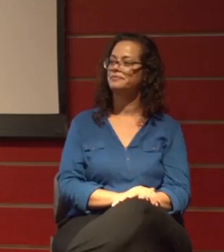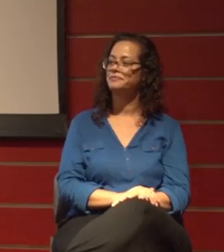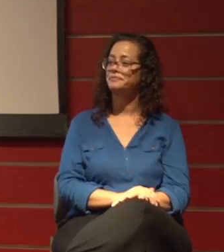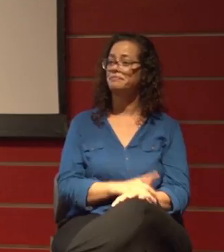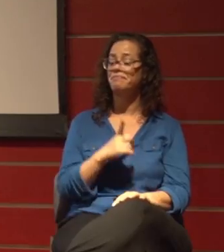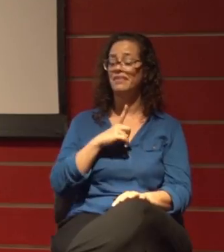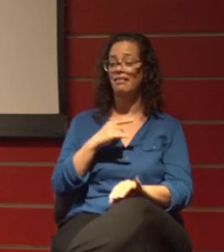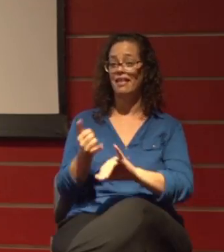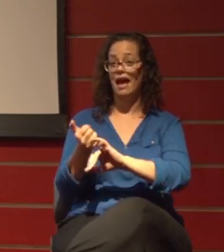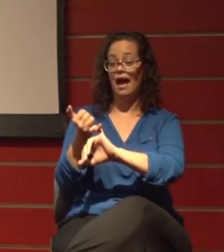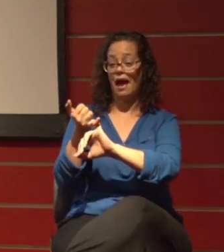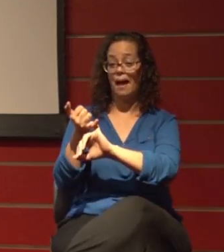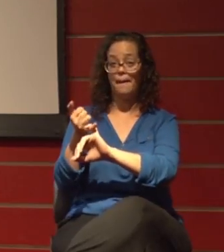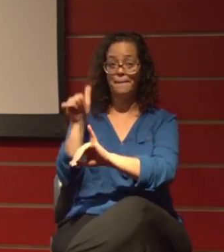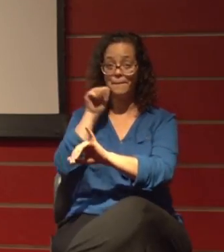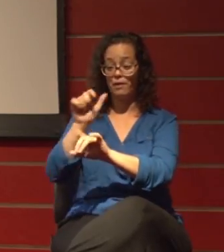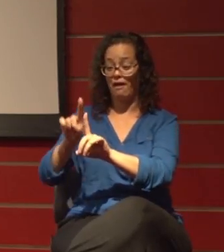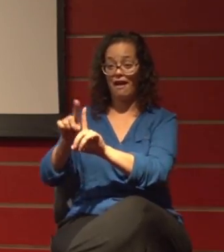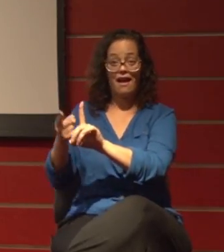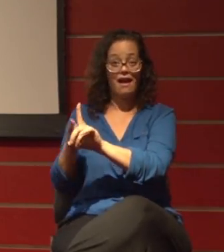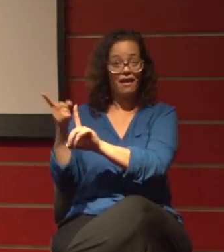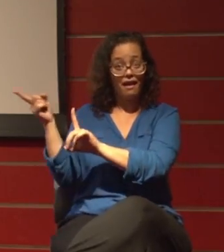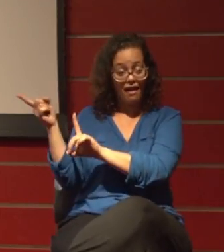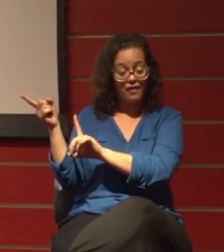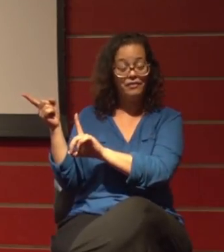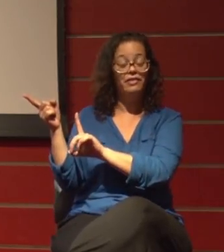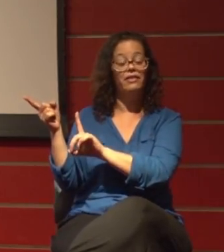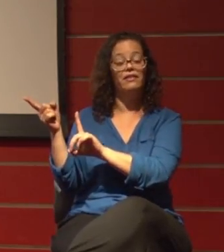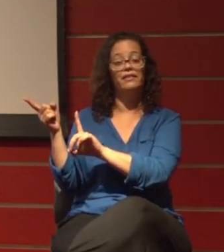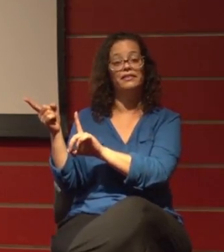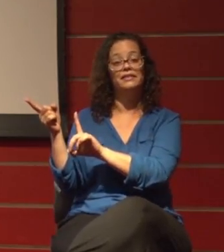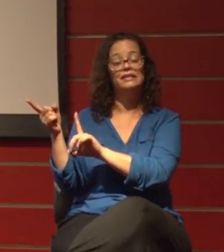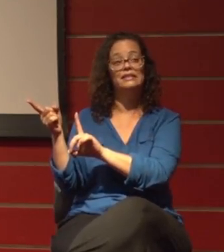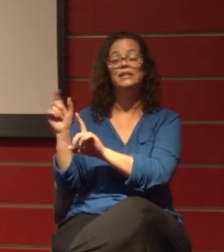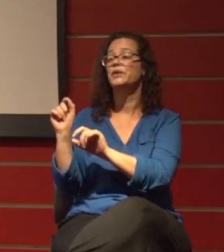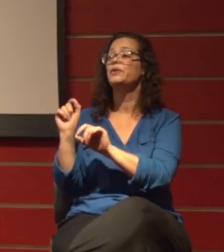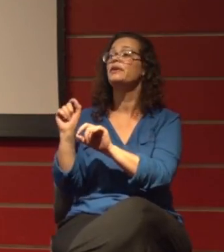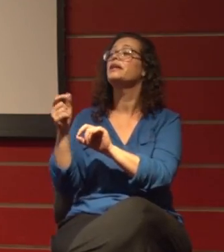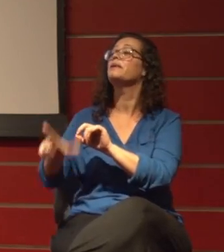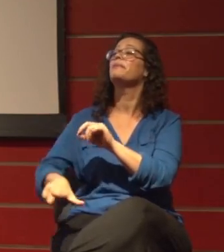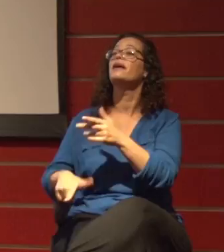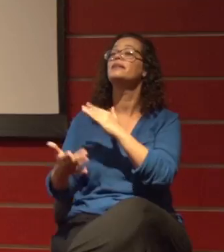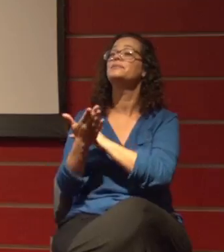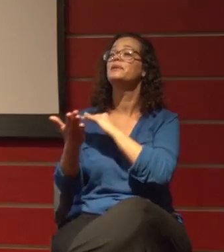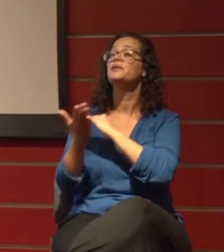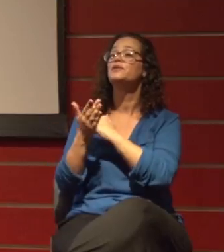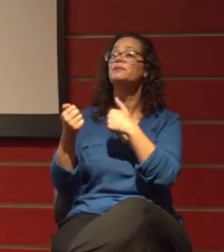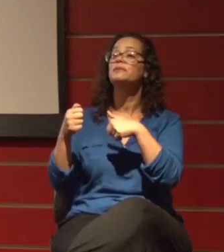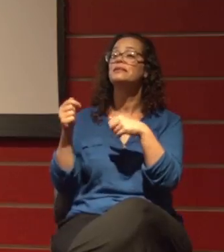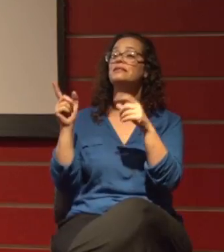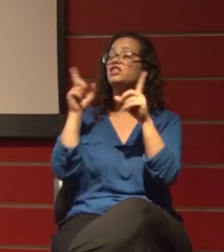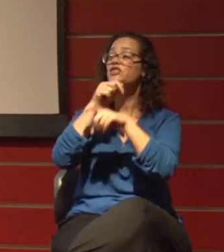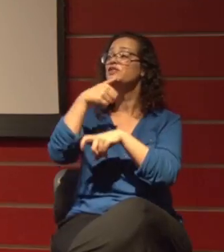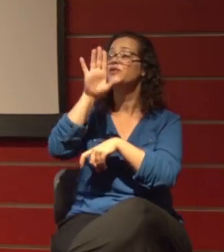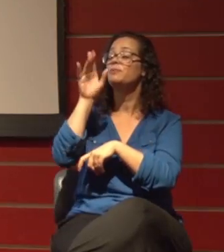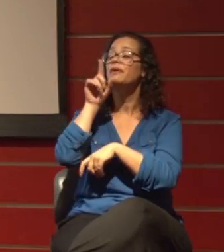amante tá grávida e e o que Gente me ajuda a complicar a história